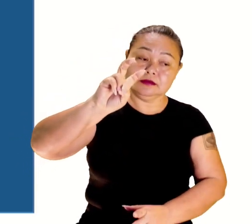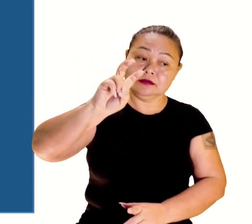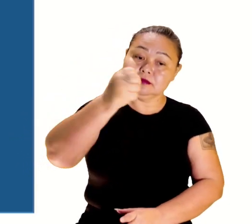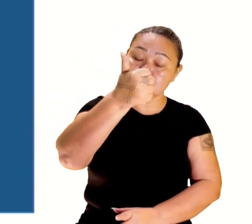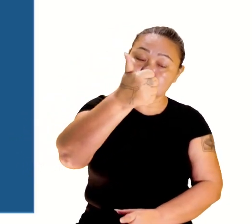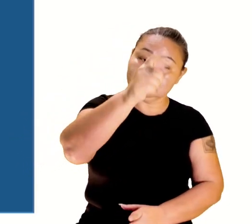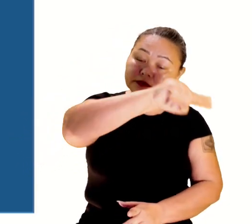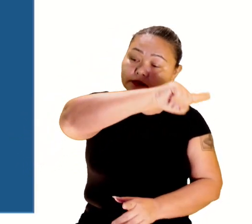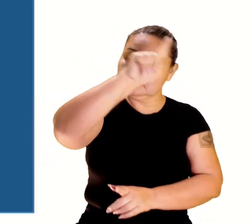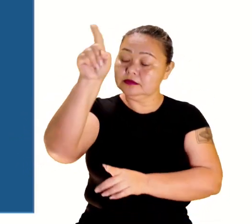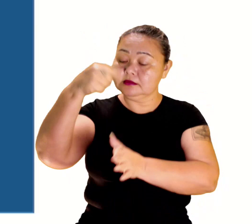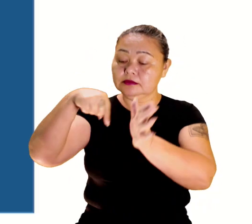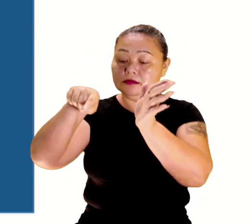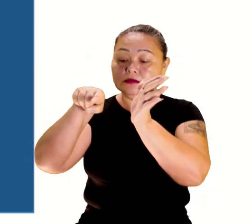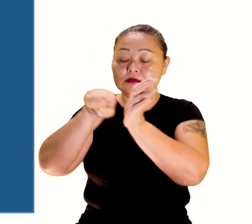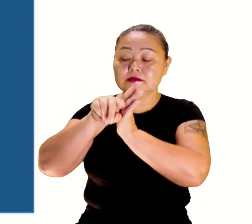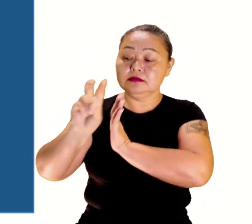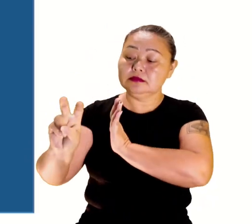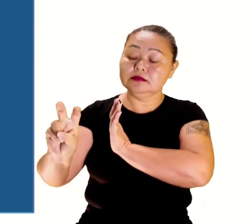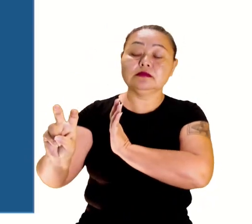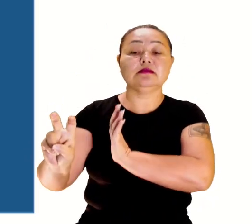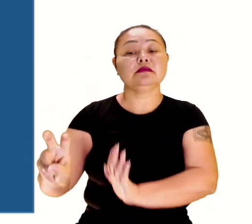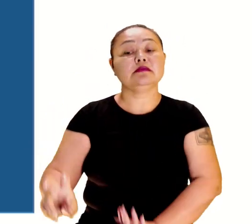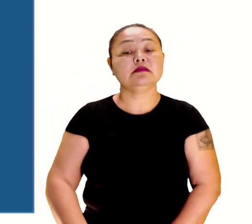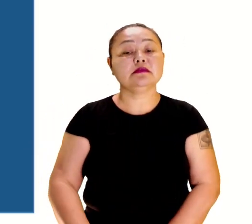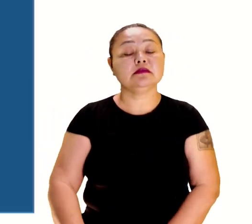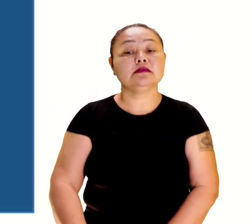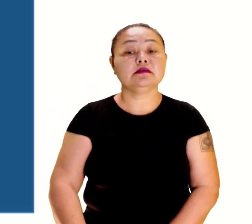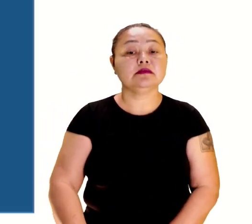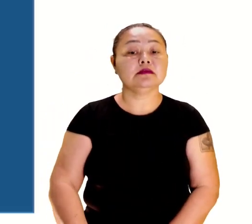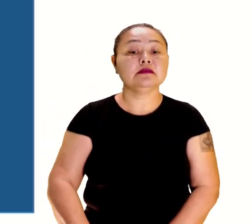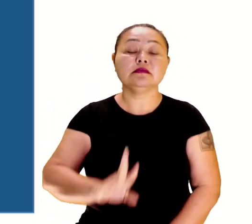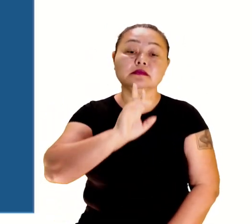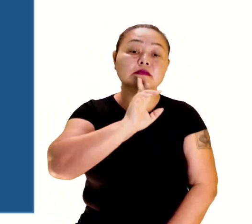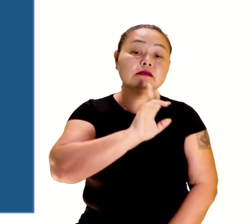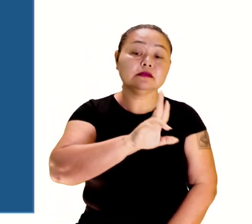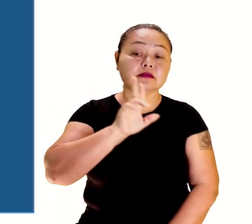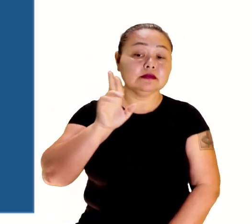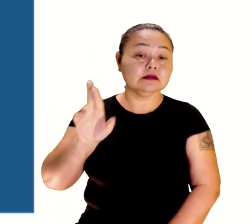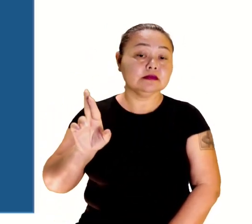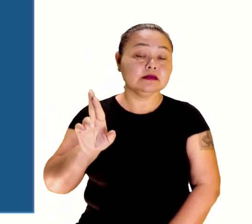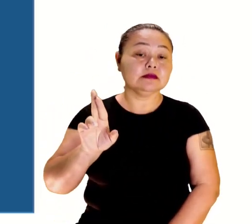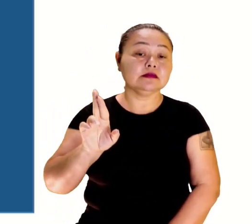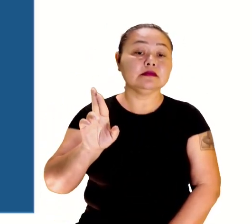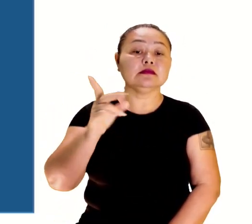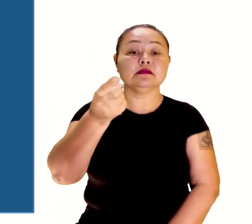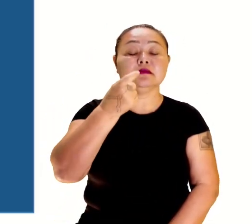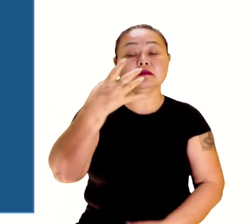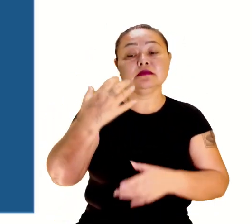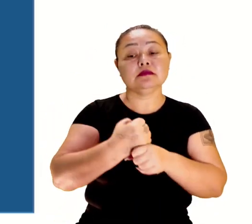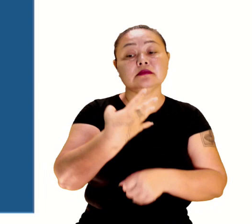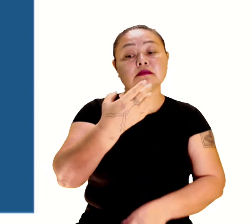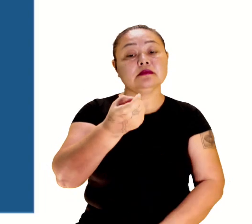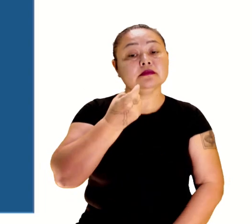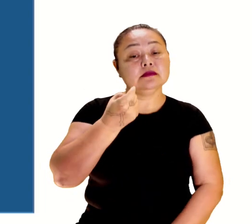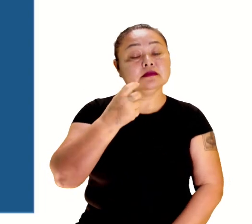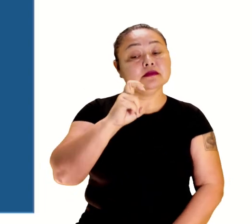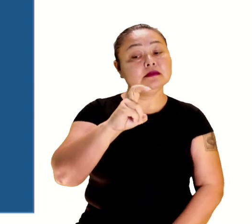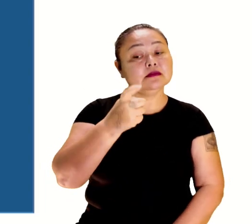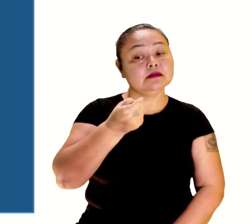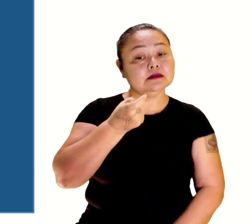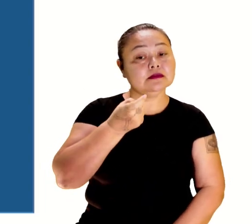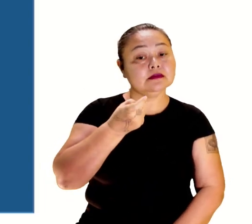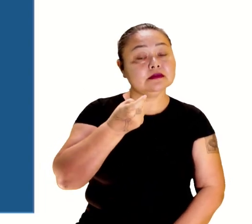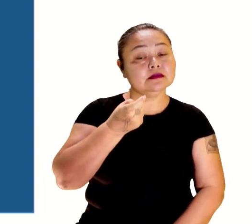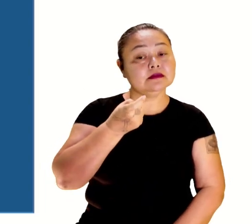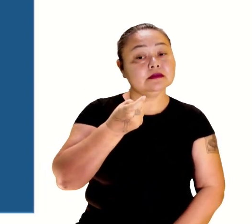primeiro, passa para outro membro, menos 5. Vamos lá, vamos resolvendo agora, né? O x mais 4x. 5x. Que